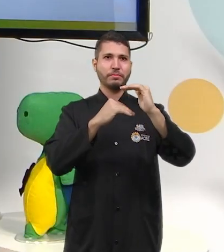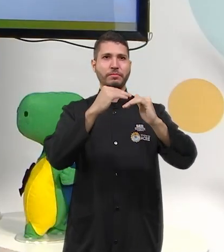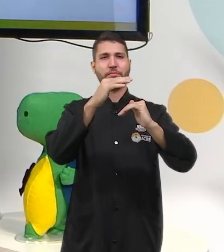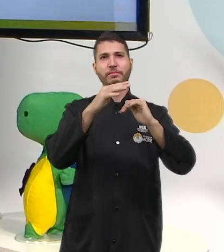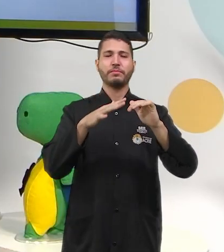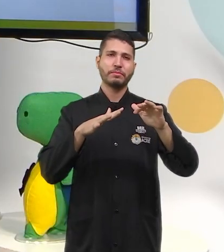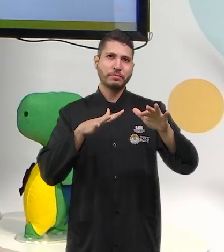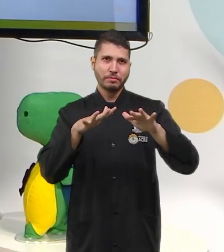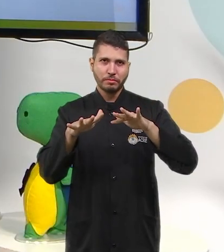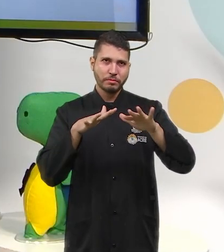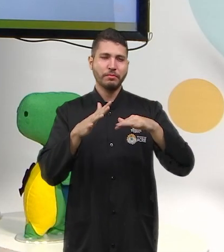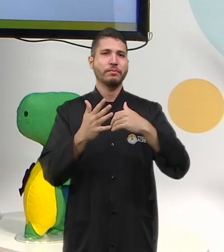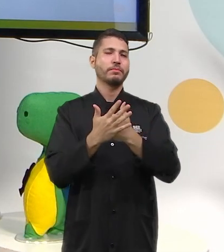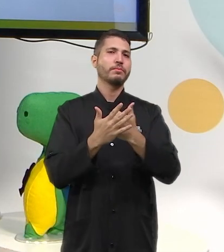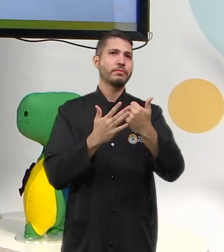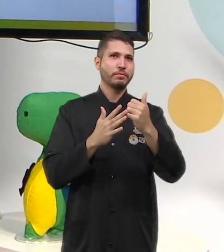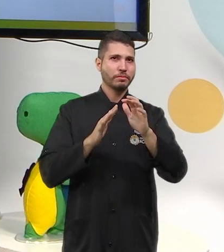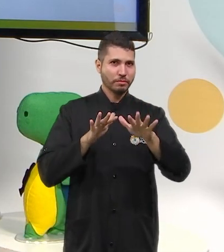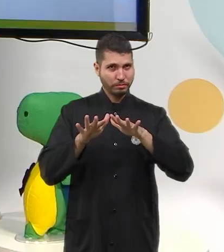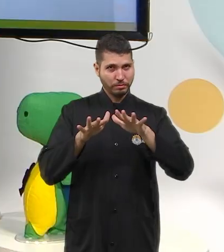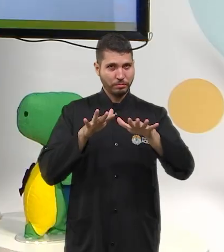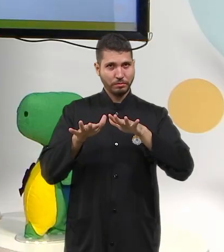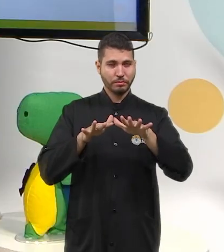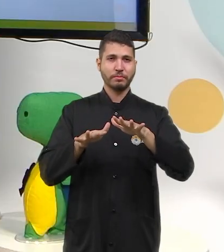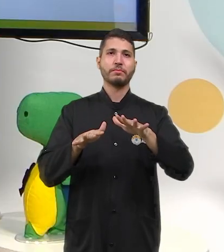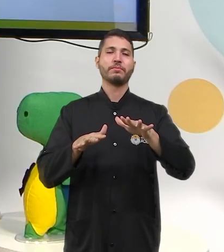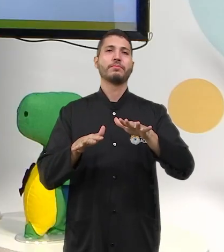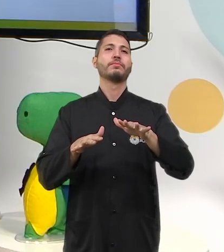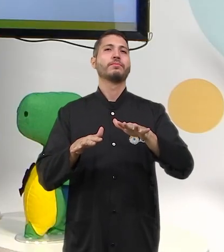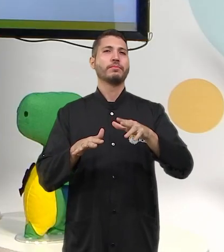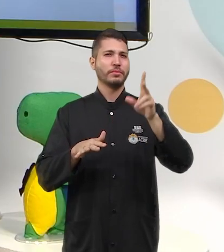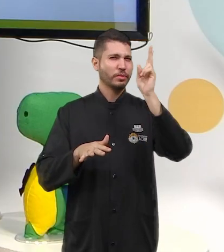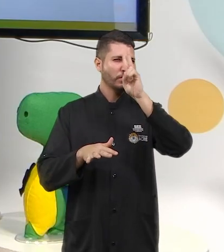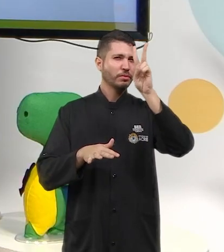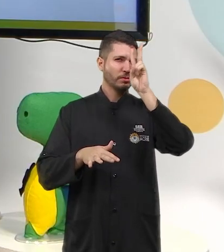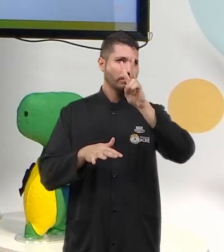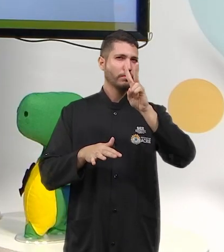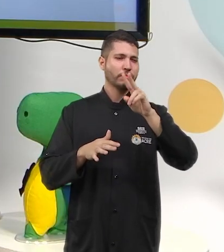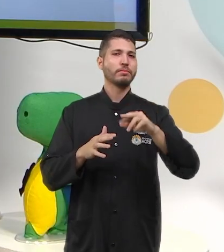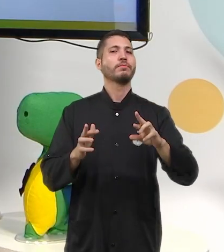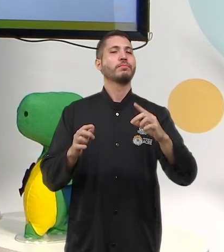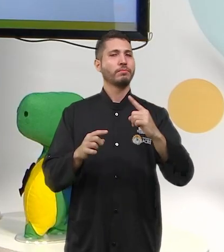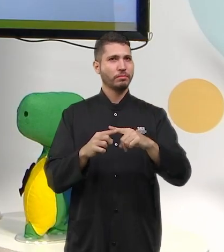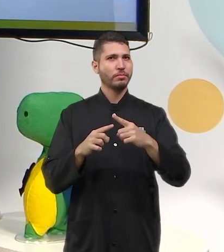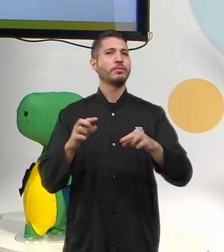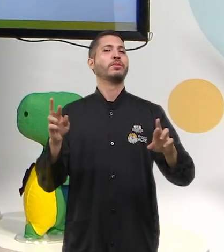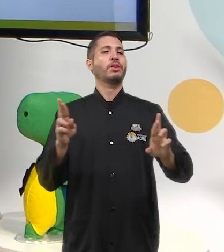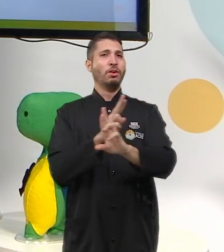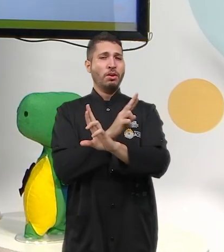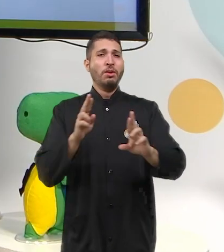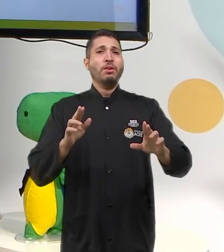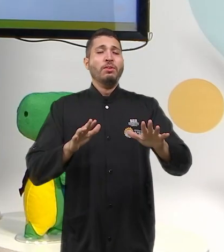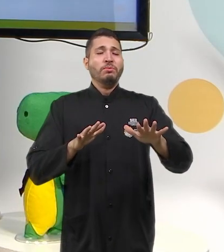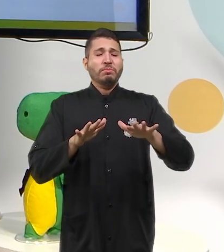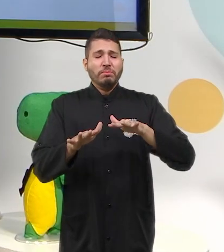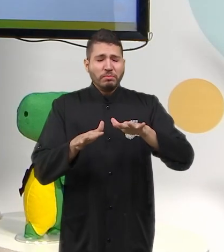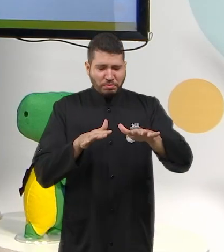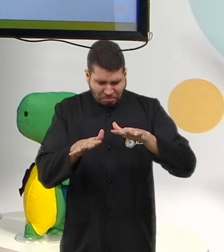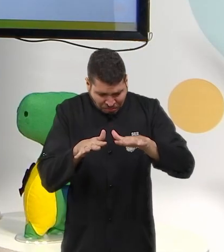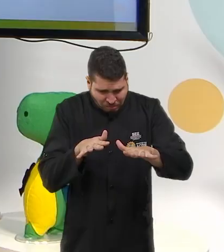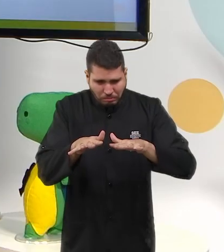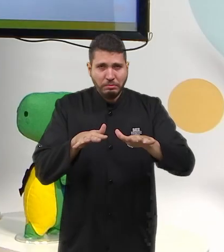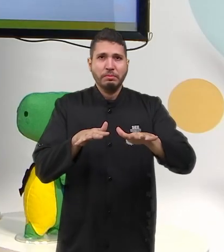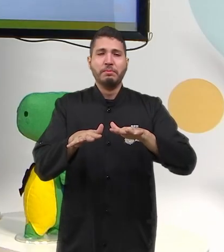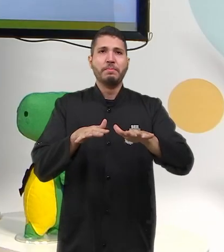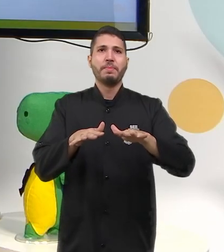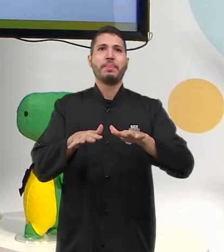ação motora, capacidade motora, porque aqui a gente já está relacionado ao movimento. E aí é a forma com que a gente